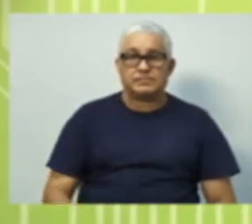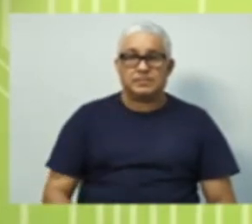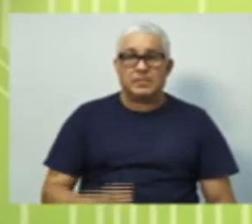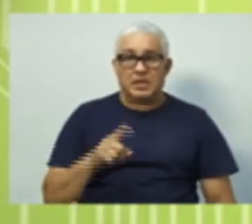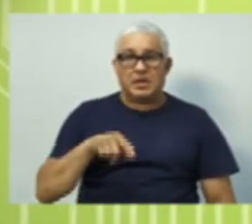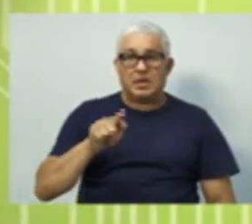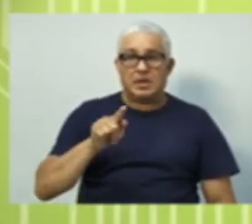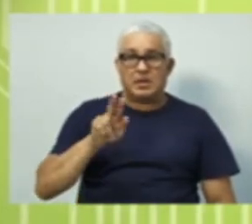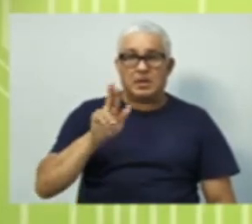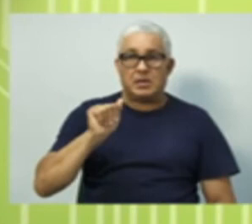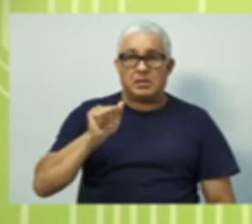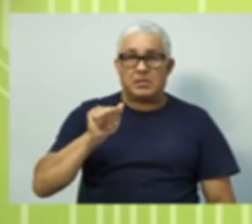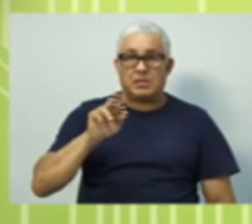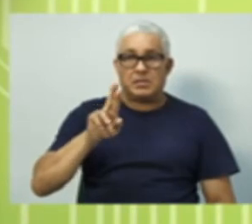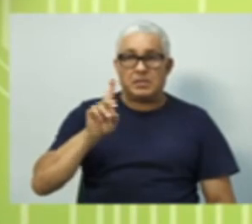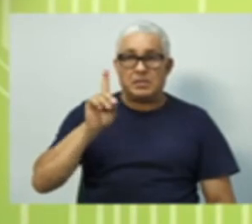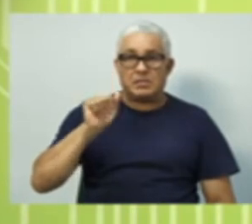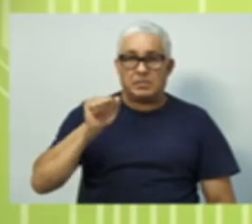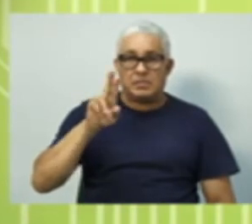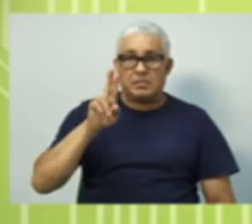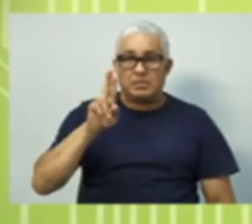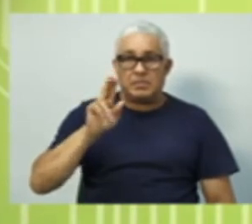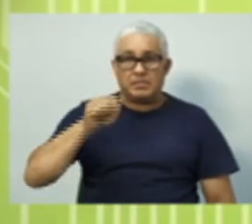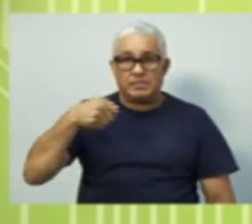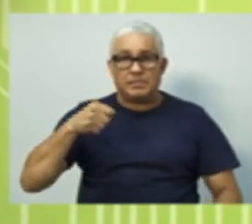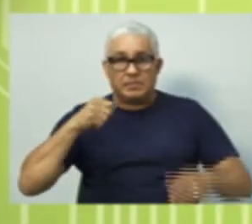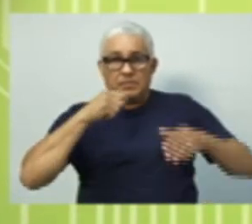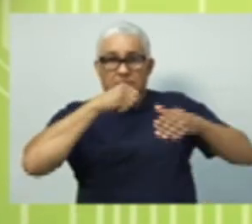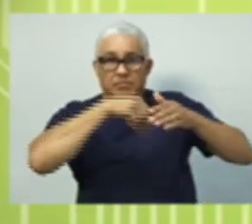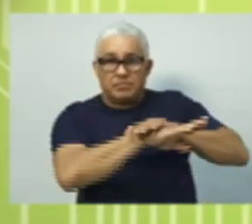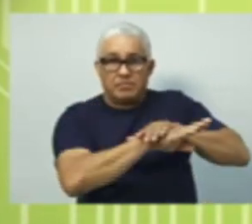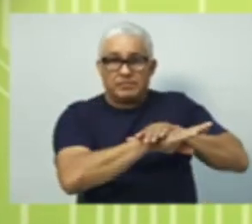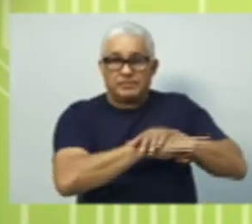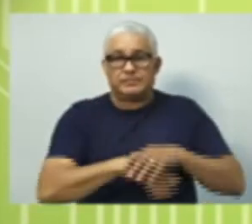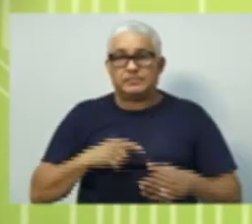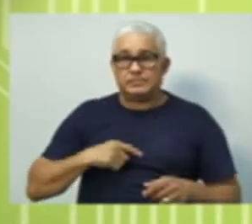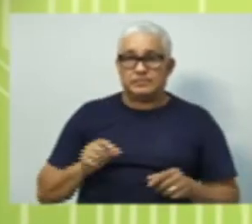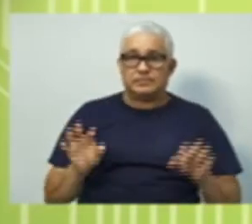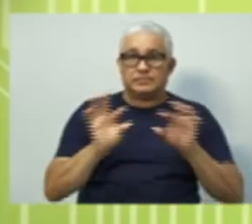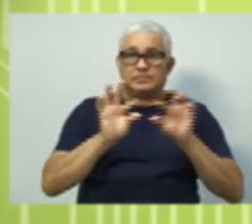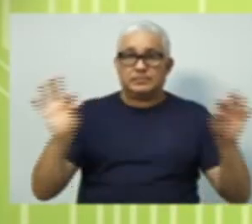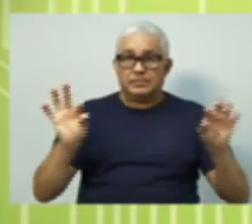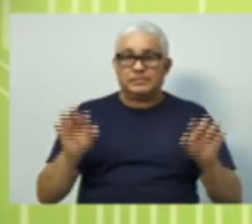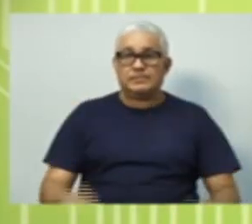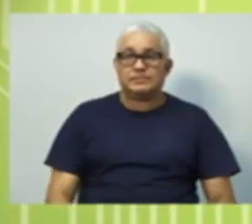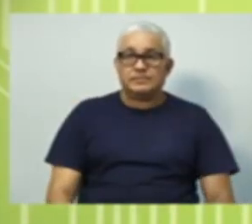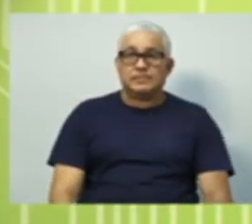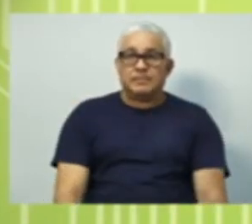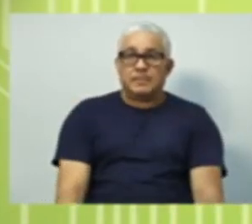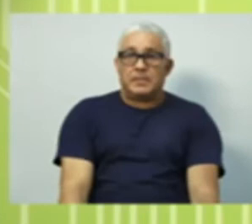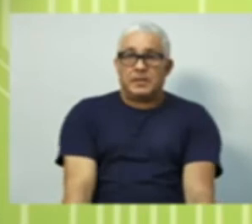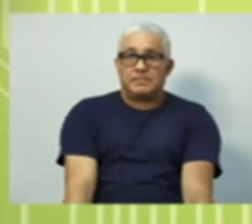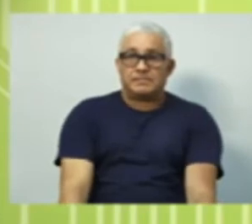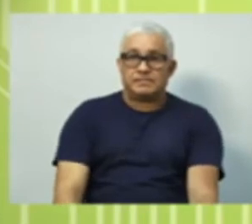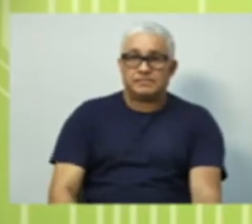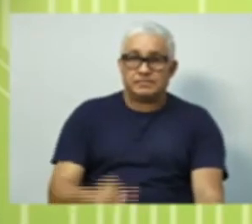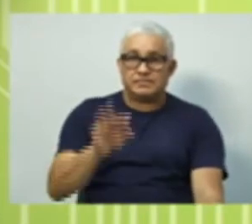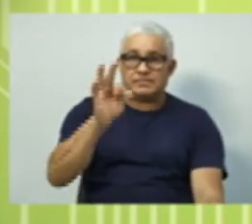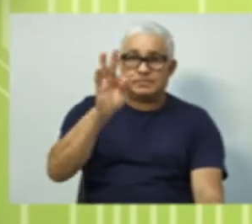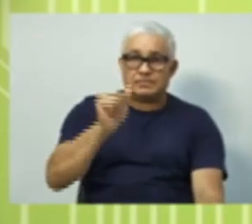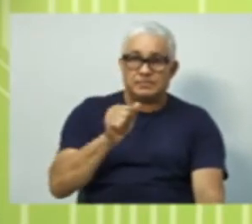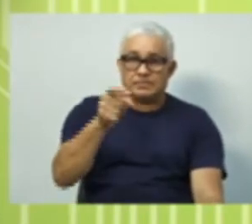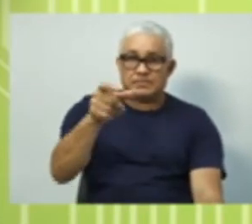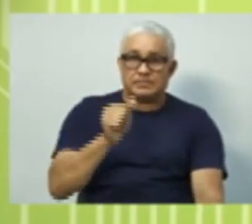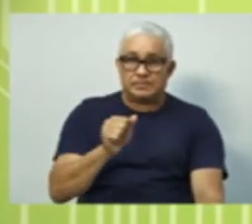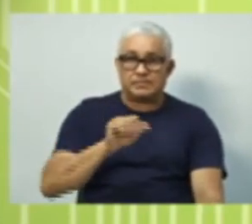aluna Elisete referente à questão número 2. Mais uma vez a gente vê que os polos, os